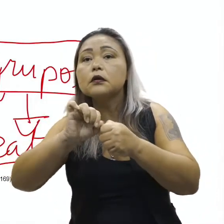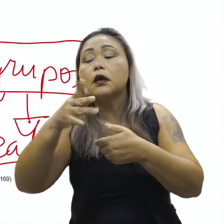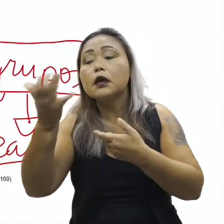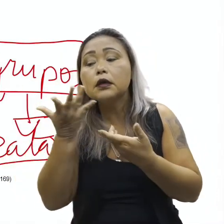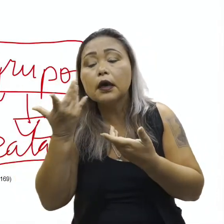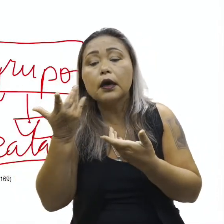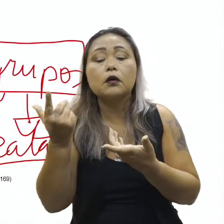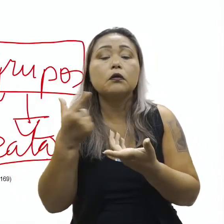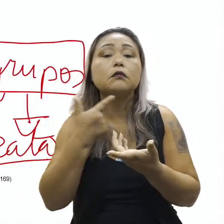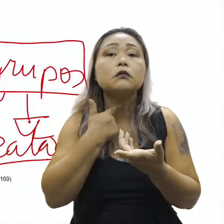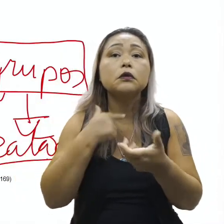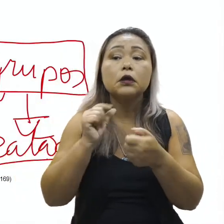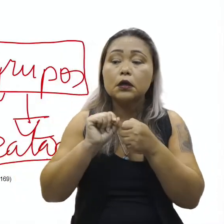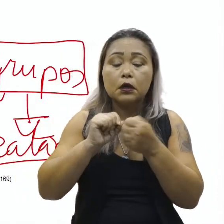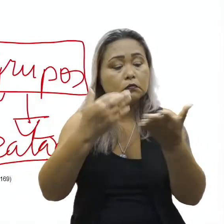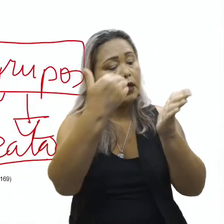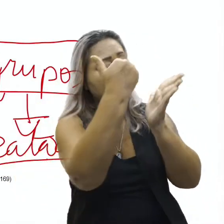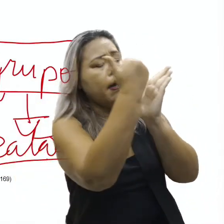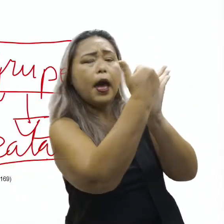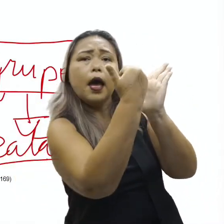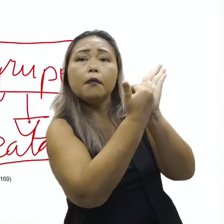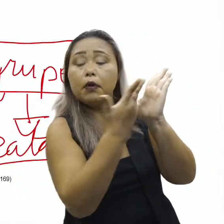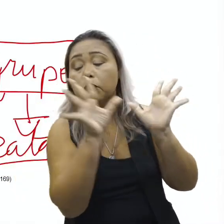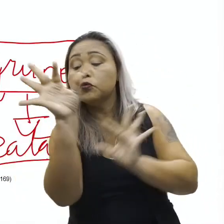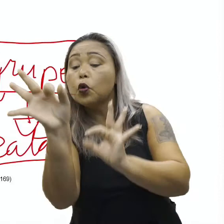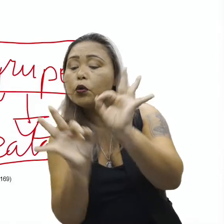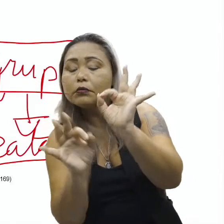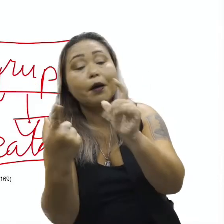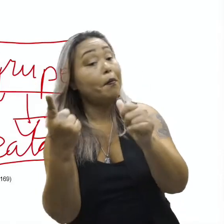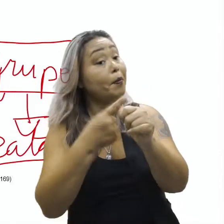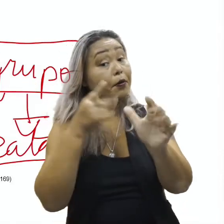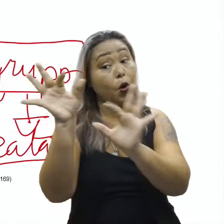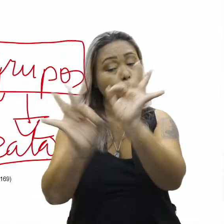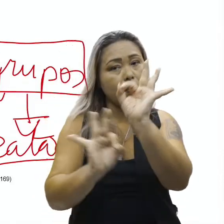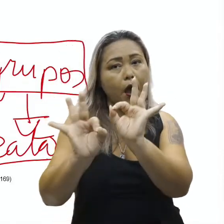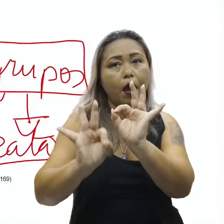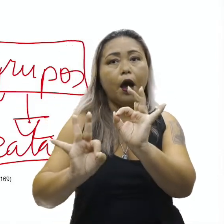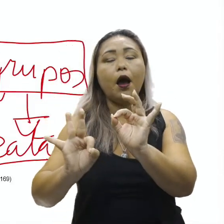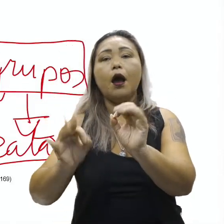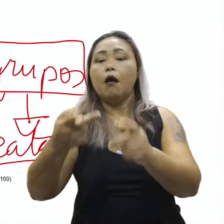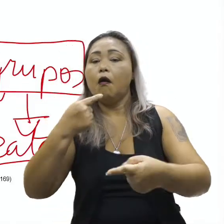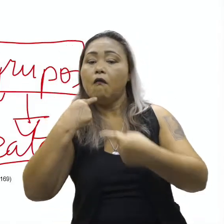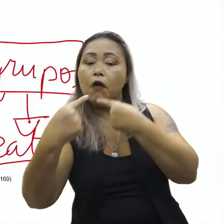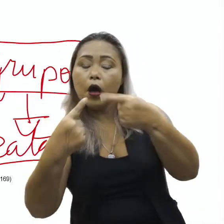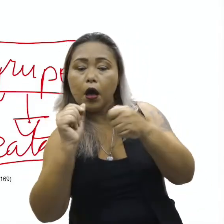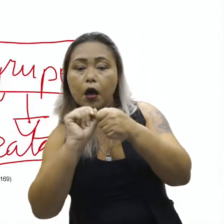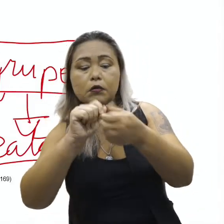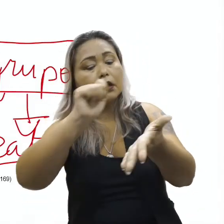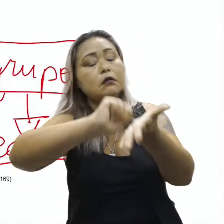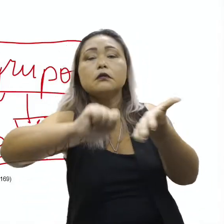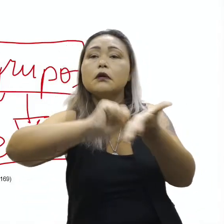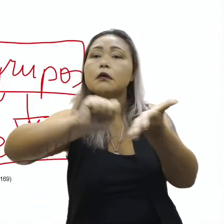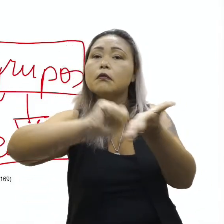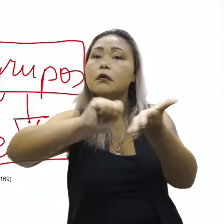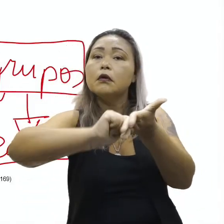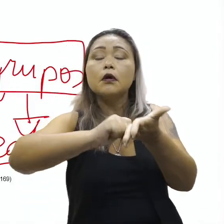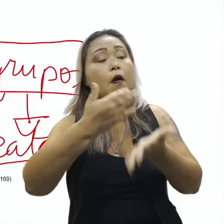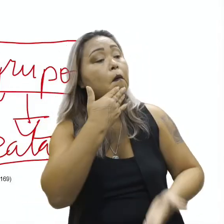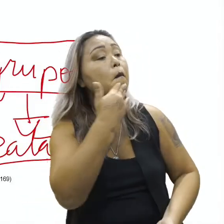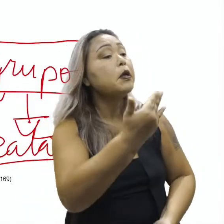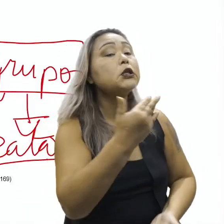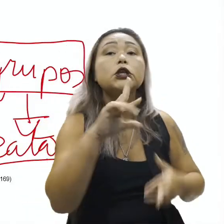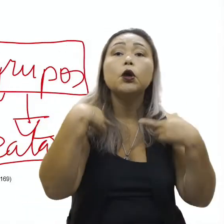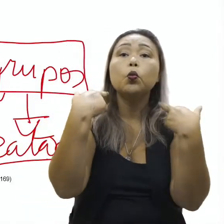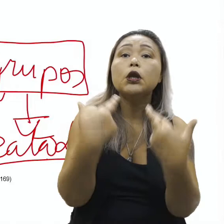deles sejam atendidas, eles vão se organizar, eles vão reivindicar, vão entregar uma pauta, vão pedir